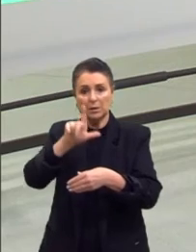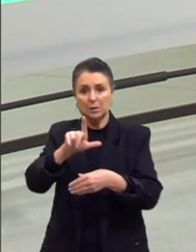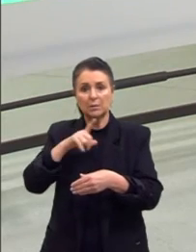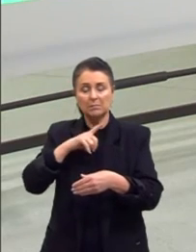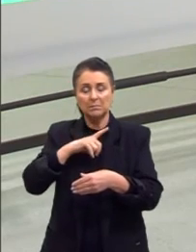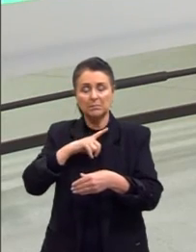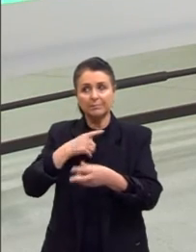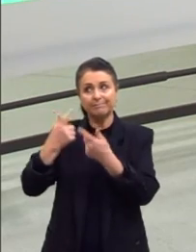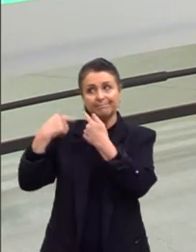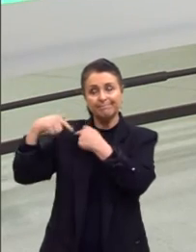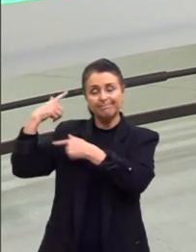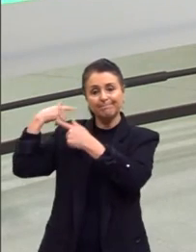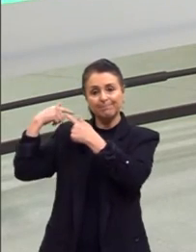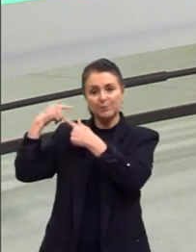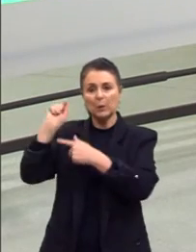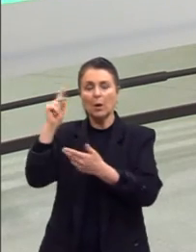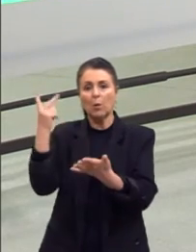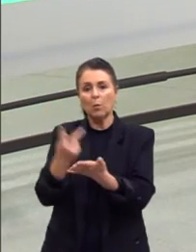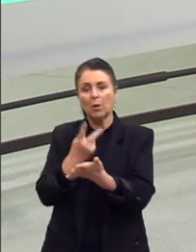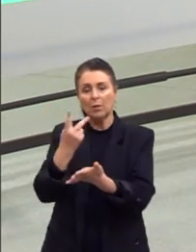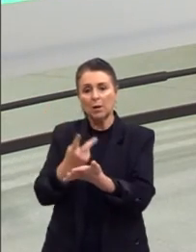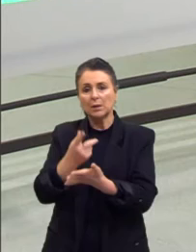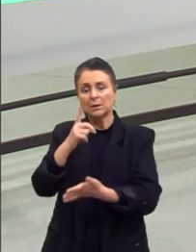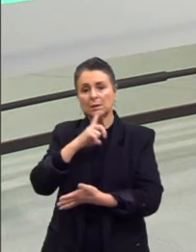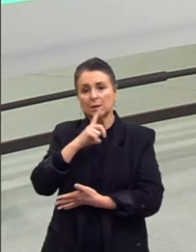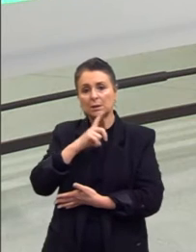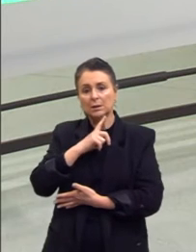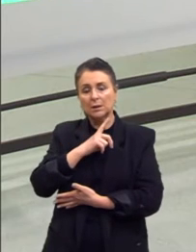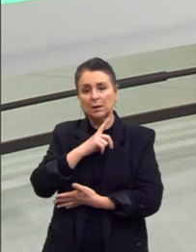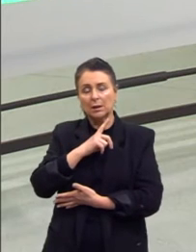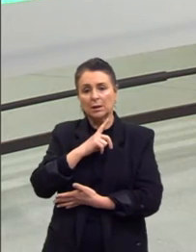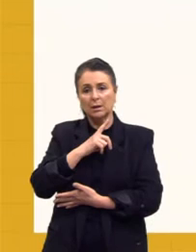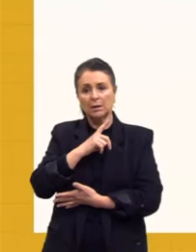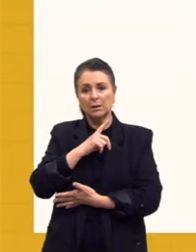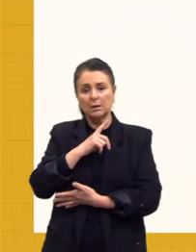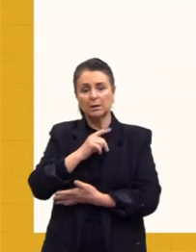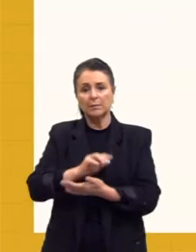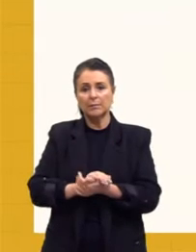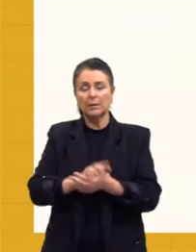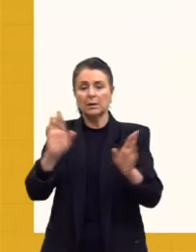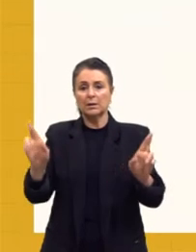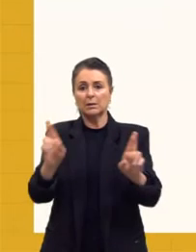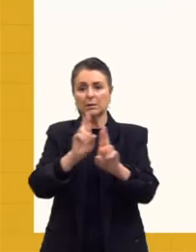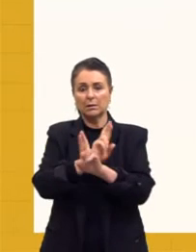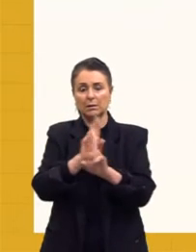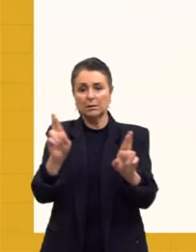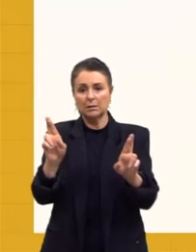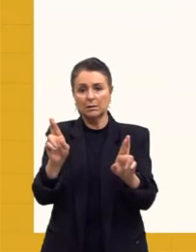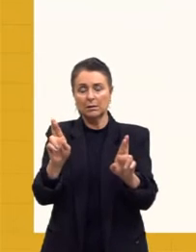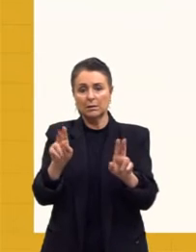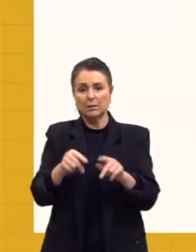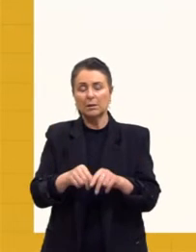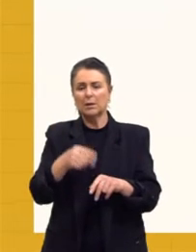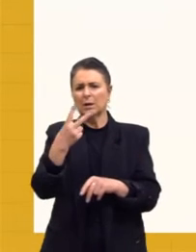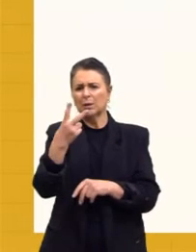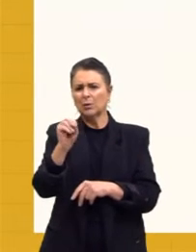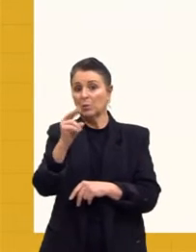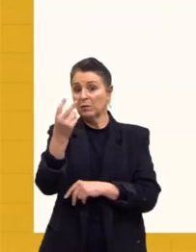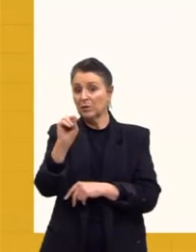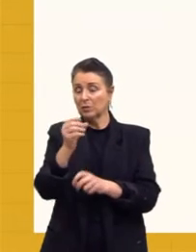retrógrada né então o que que acontece e essa essa questão mais relacionada isso só que